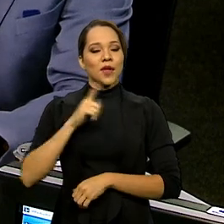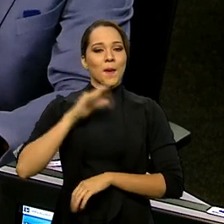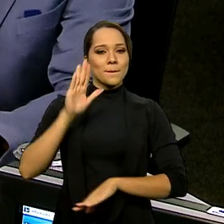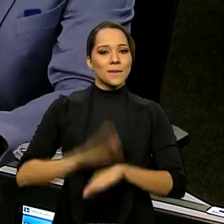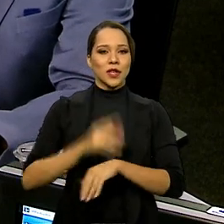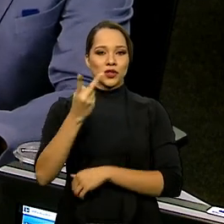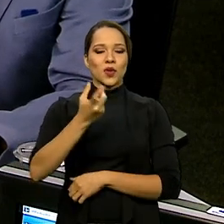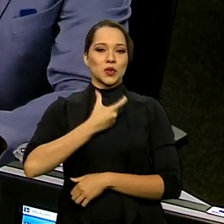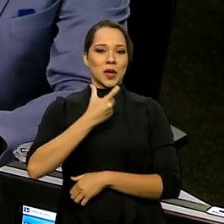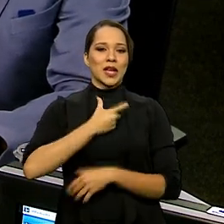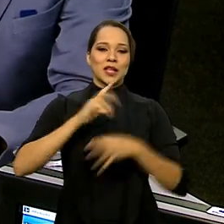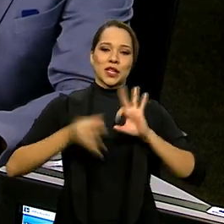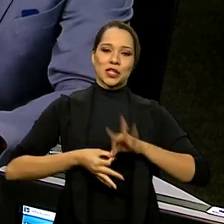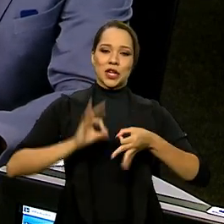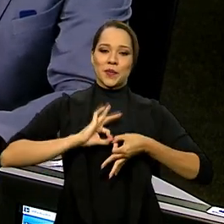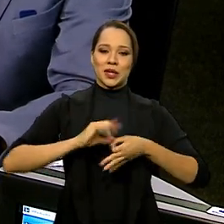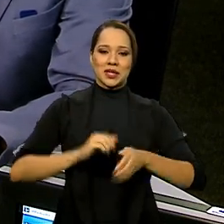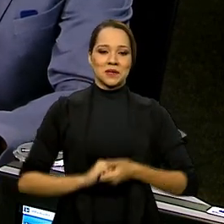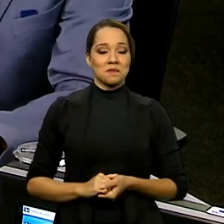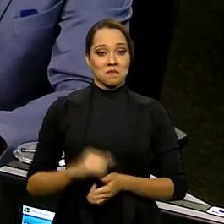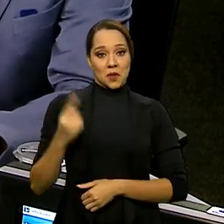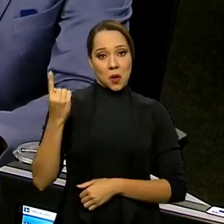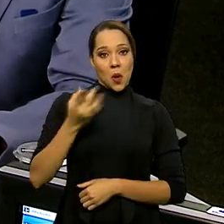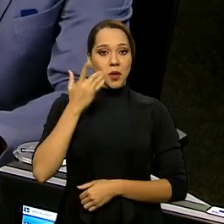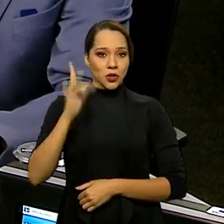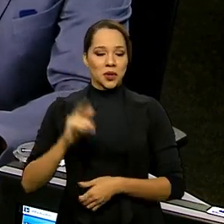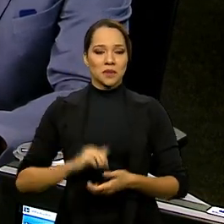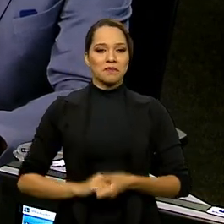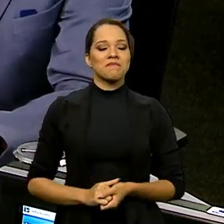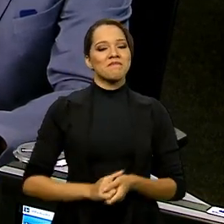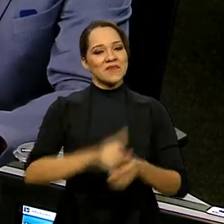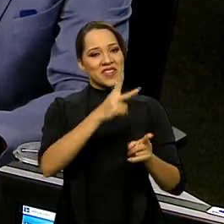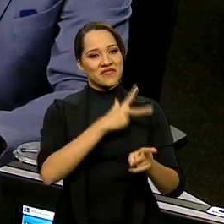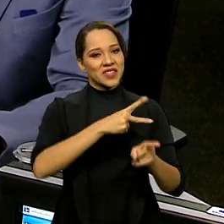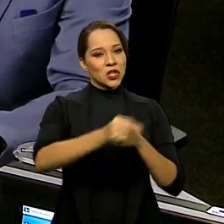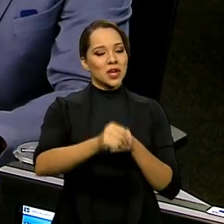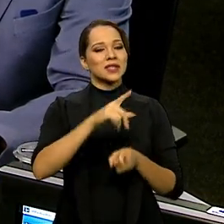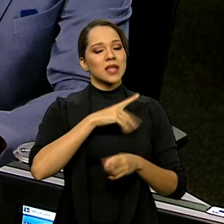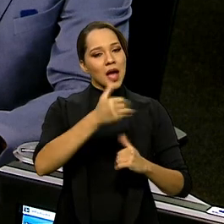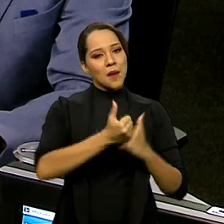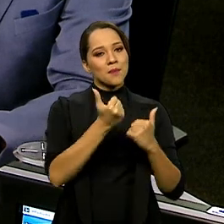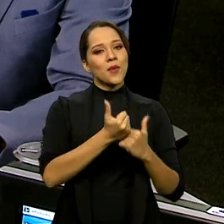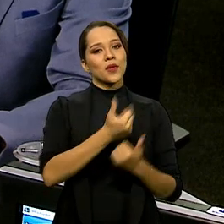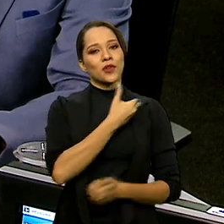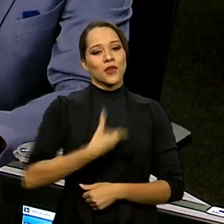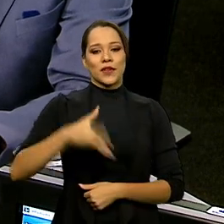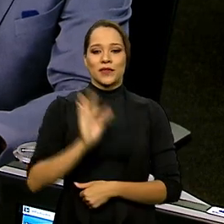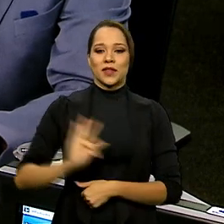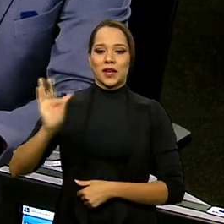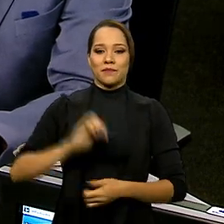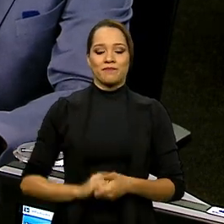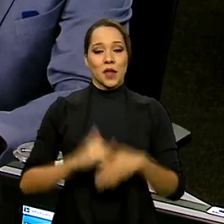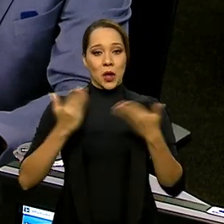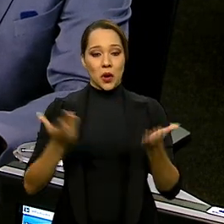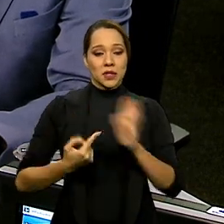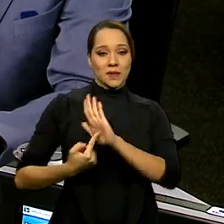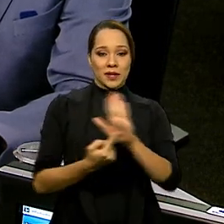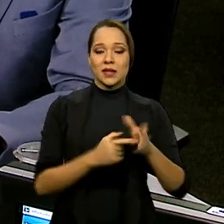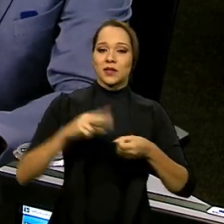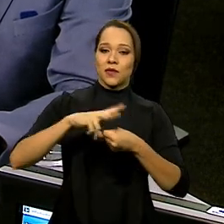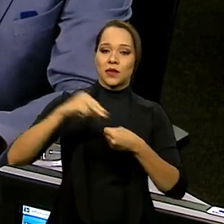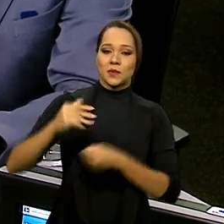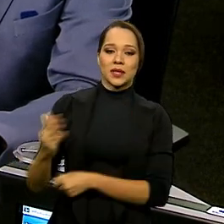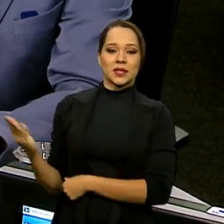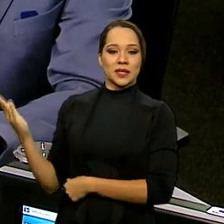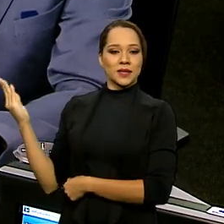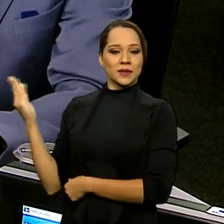duas medalhas nas Olimpíadas, sendo uma de ouro. E vitórias contam com apoio do governo federal. Hoje na apresentação da Voz do